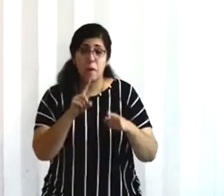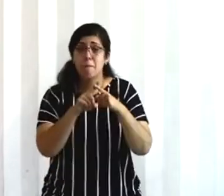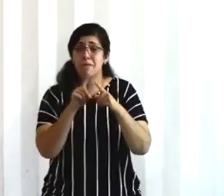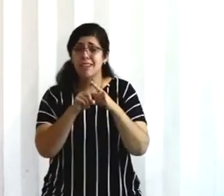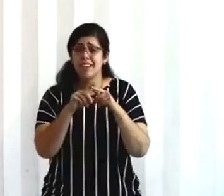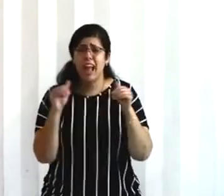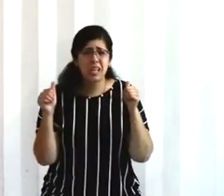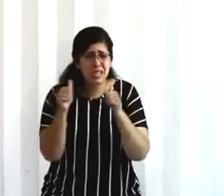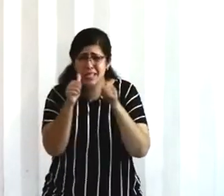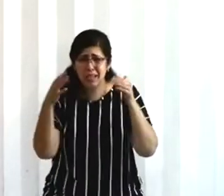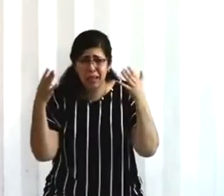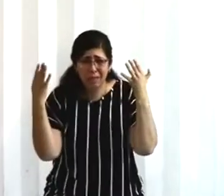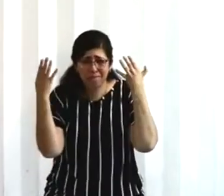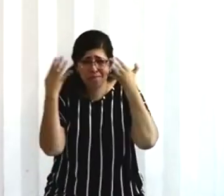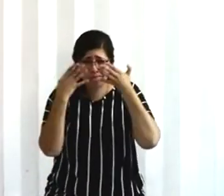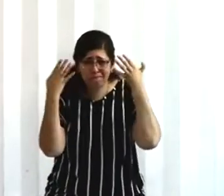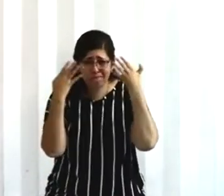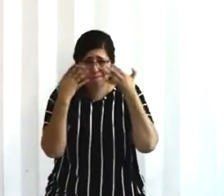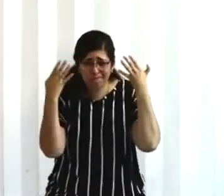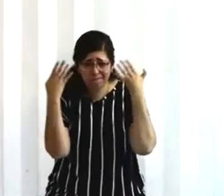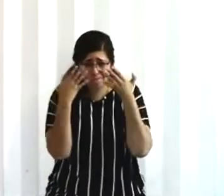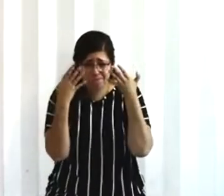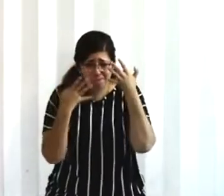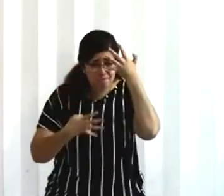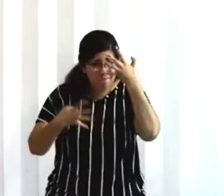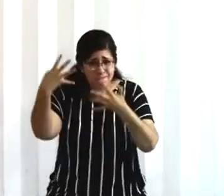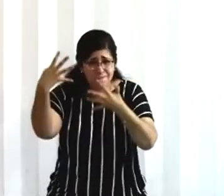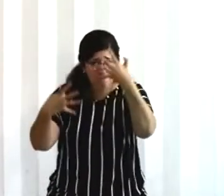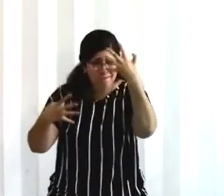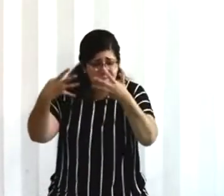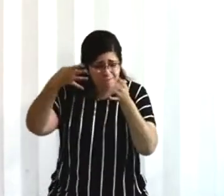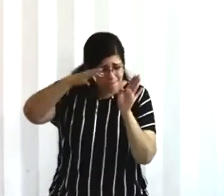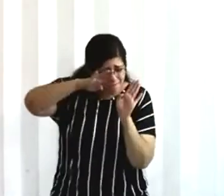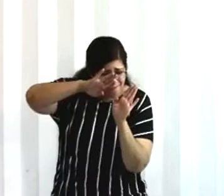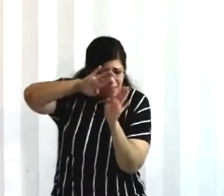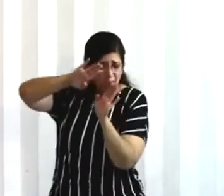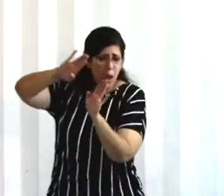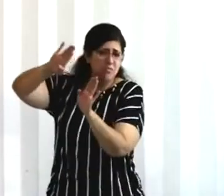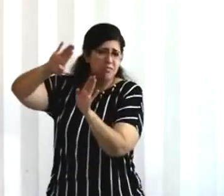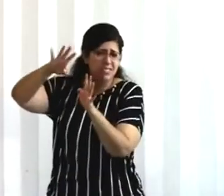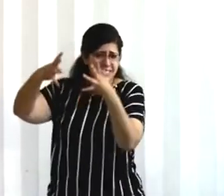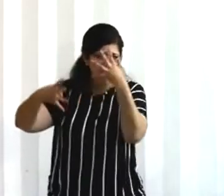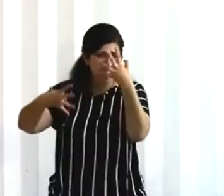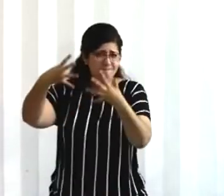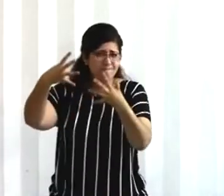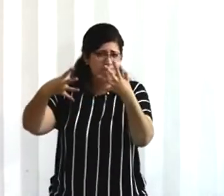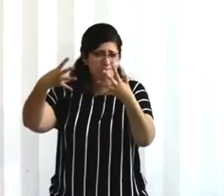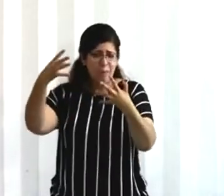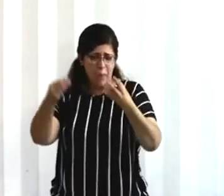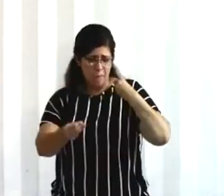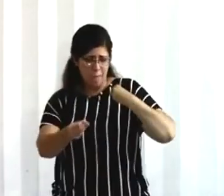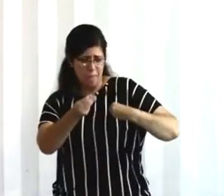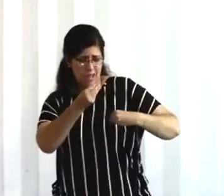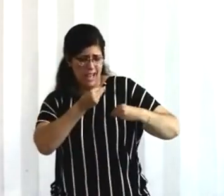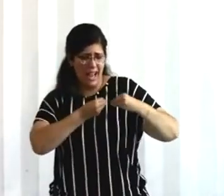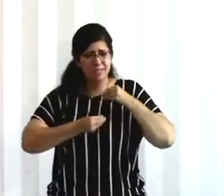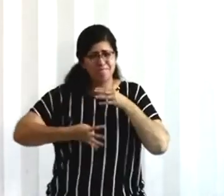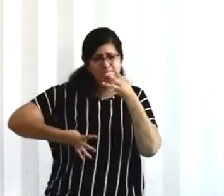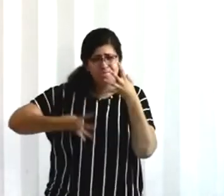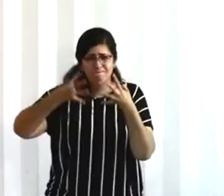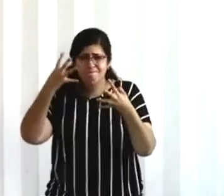mais enxergar os mandamentos de Deus, eles não conseguiam mais enxergar os